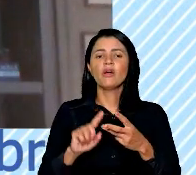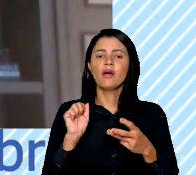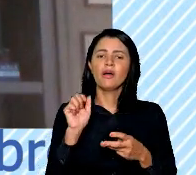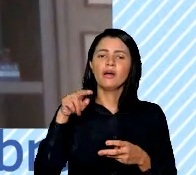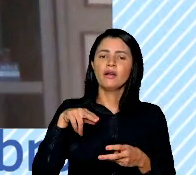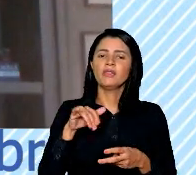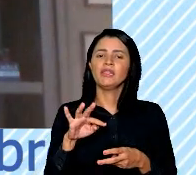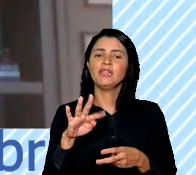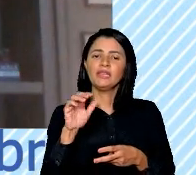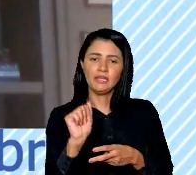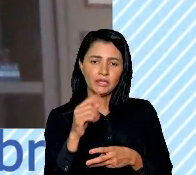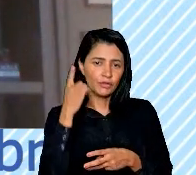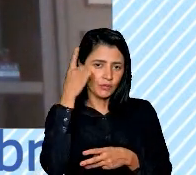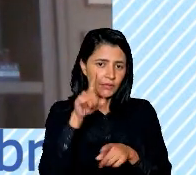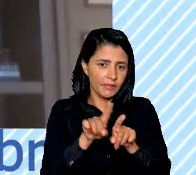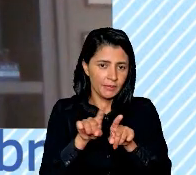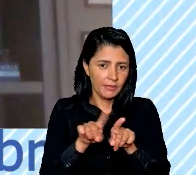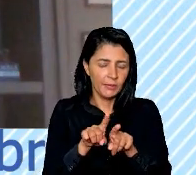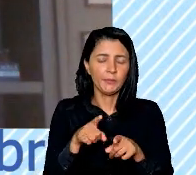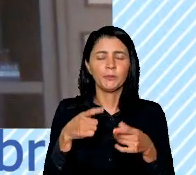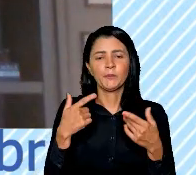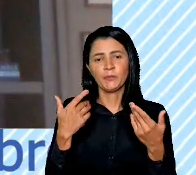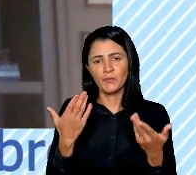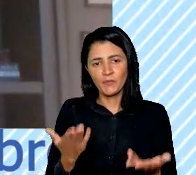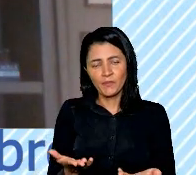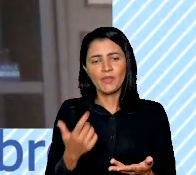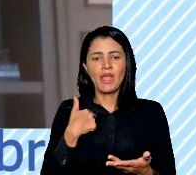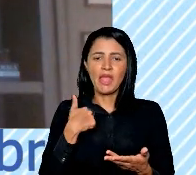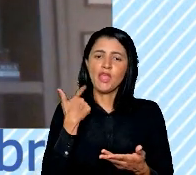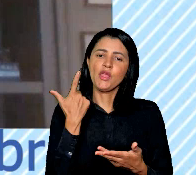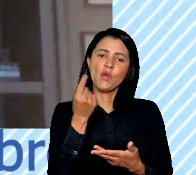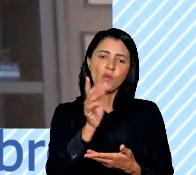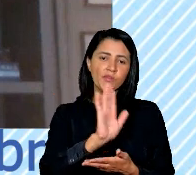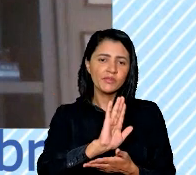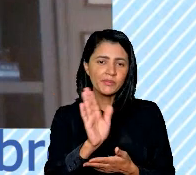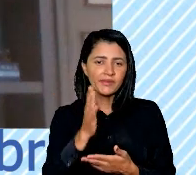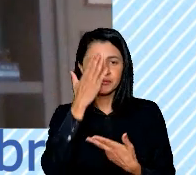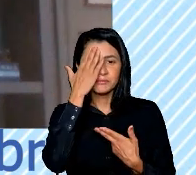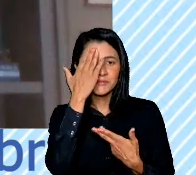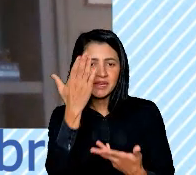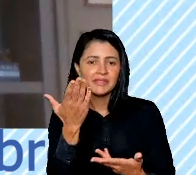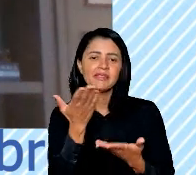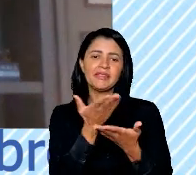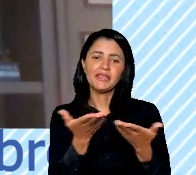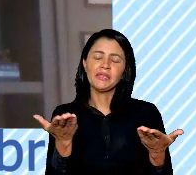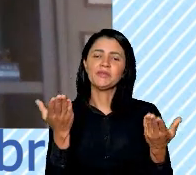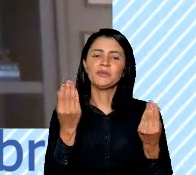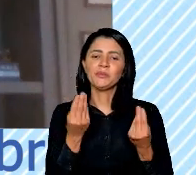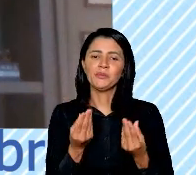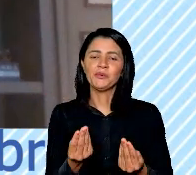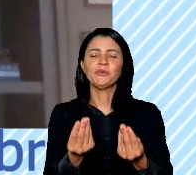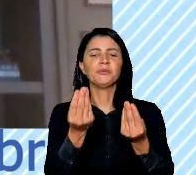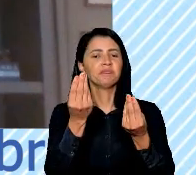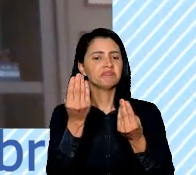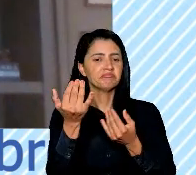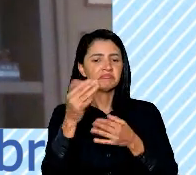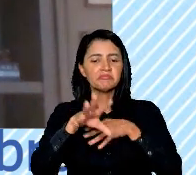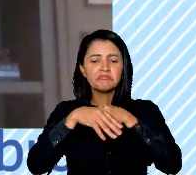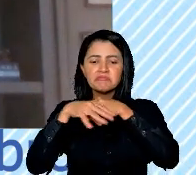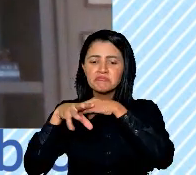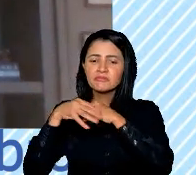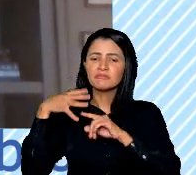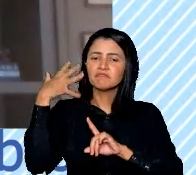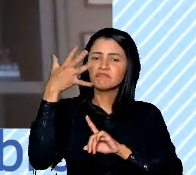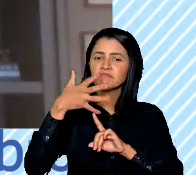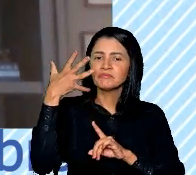Matos, advogada também. Então, assim, eu me despeço, agradecendo muitíssimo as ricas